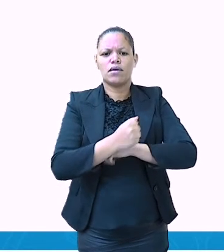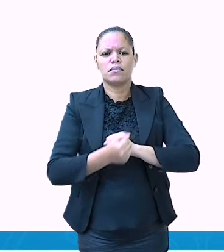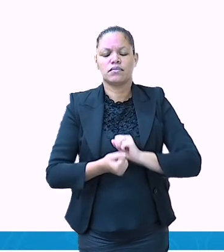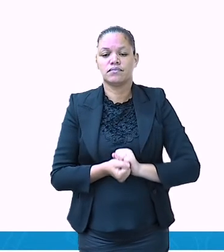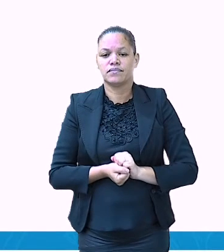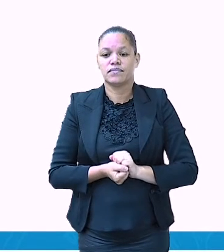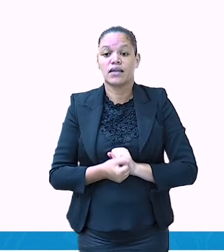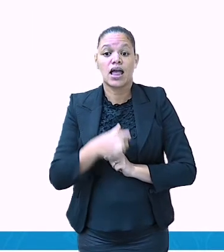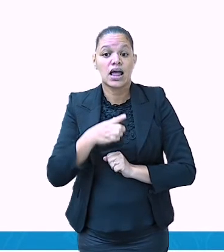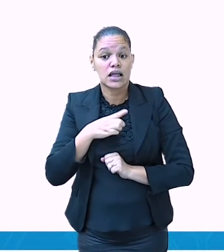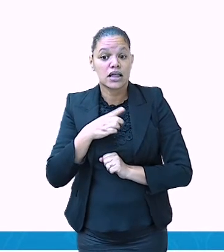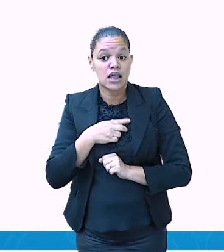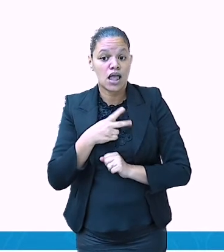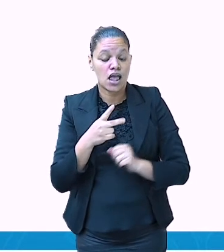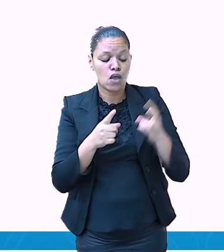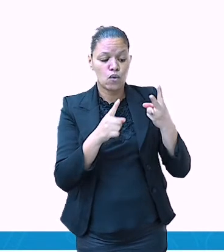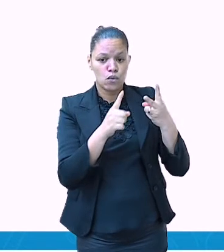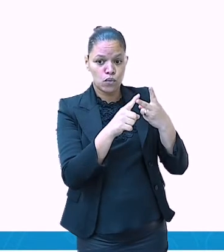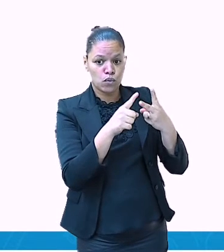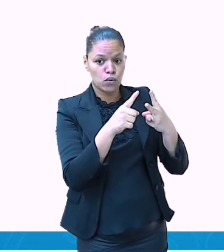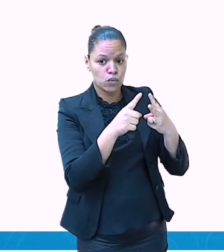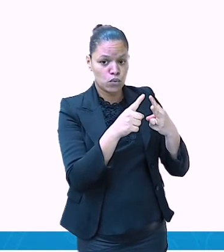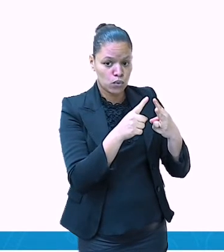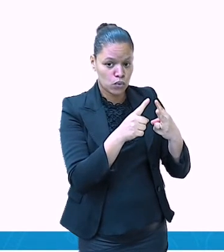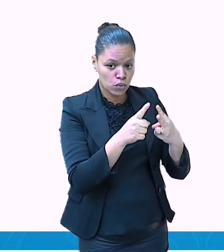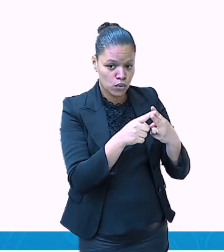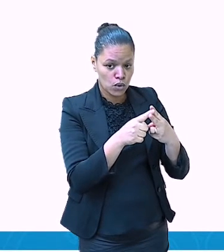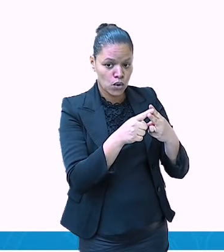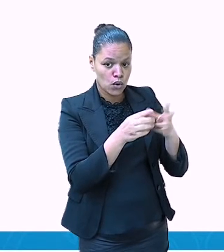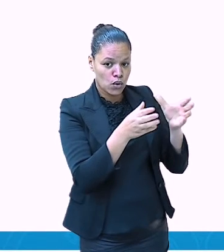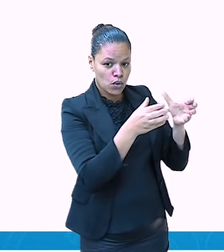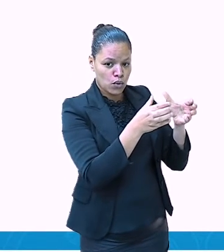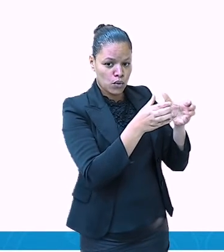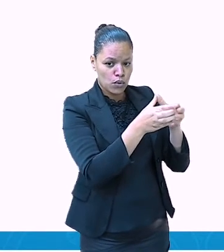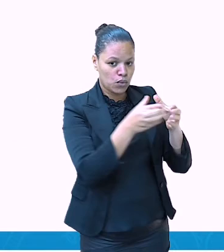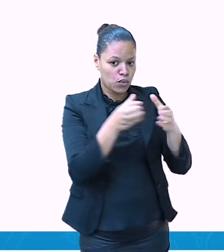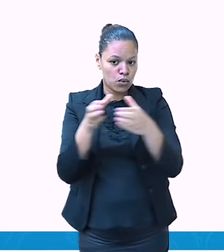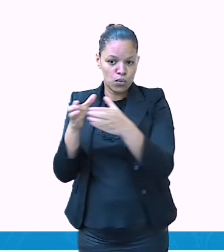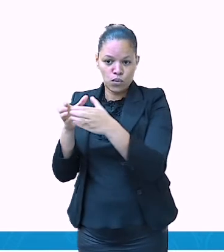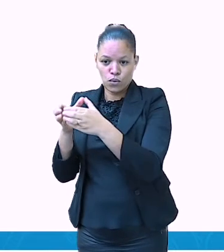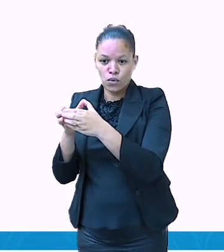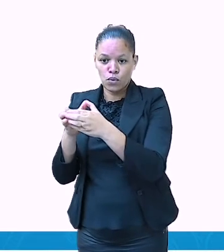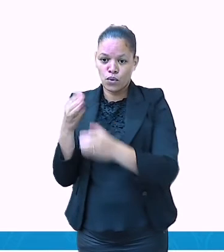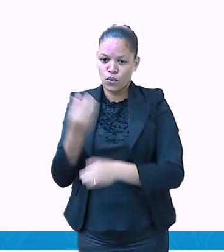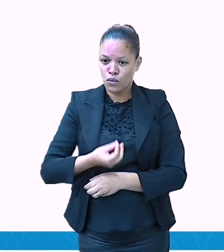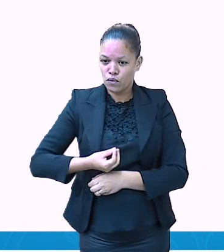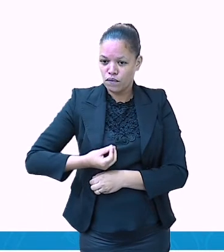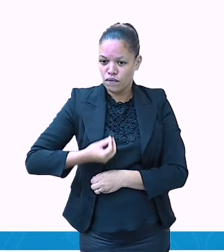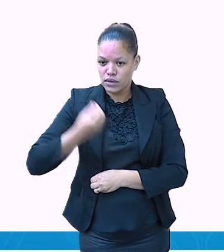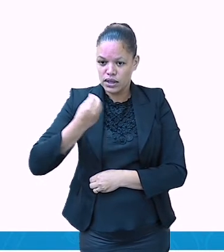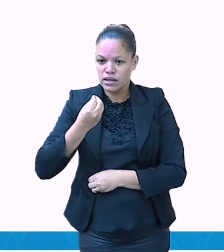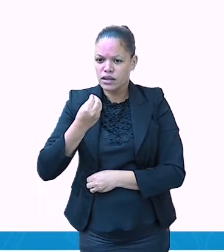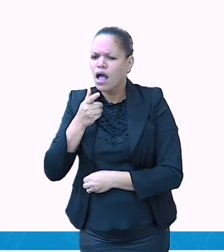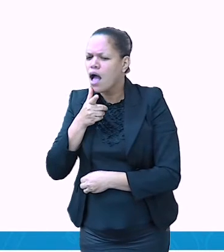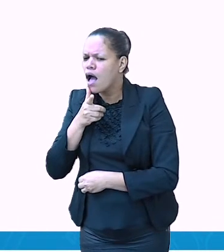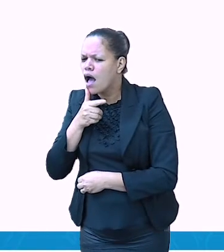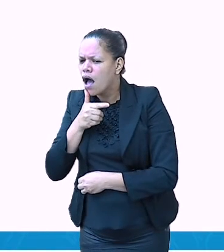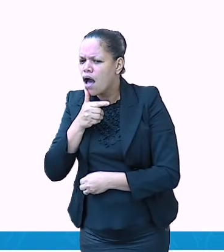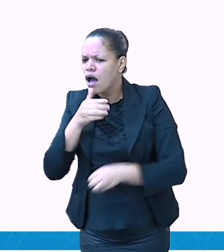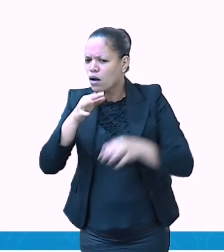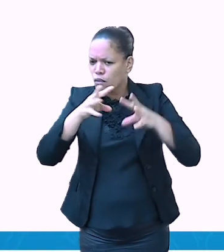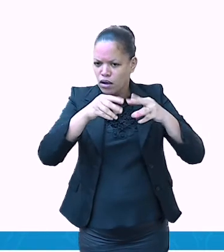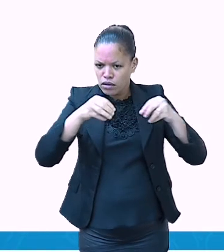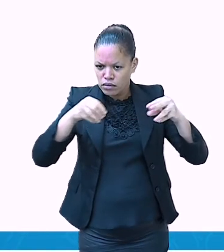uma fase larval e uma fase terrestre, tá? Adulto é terrestre. A